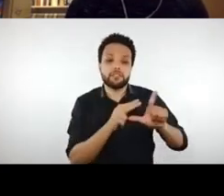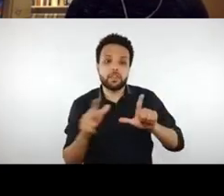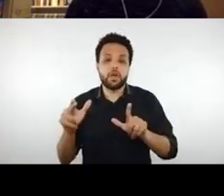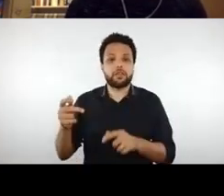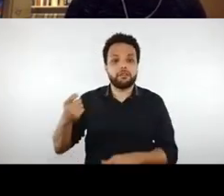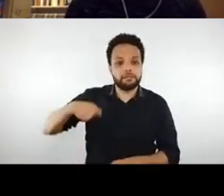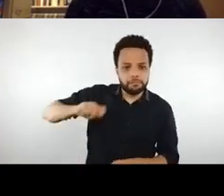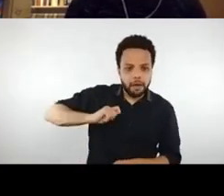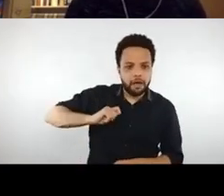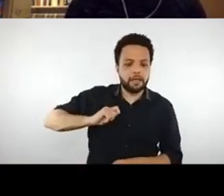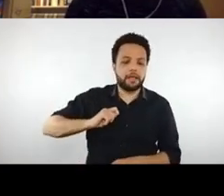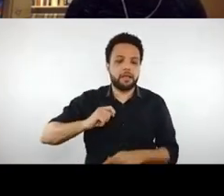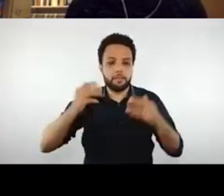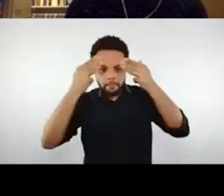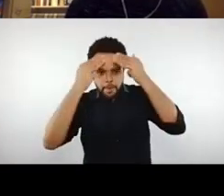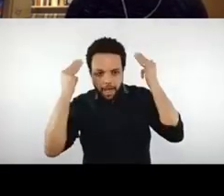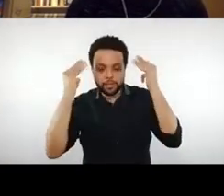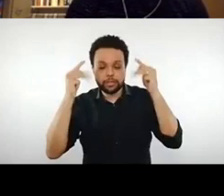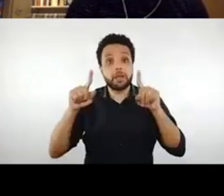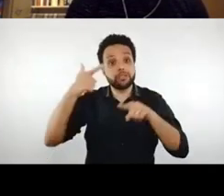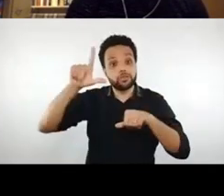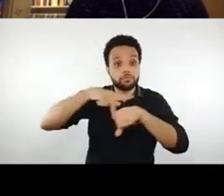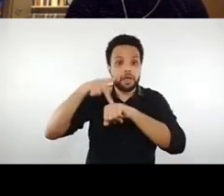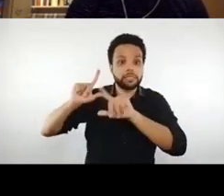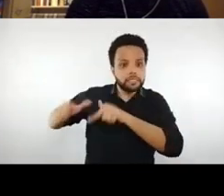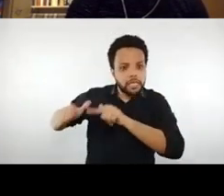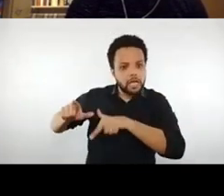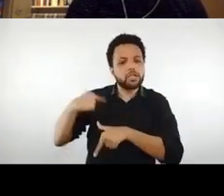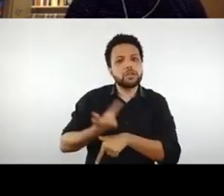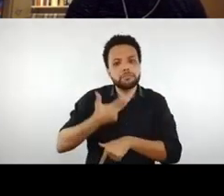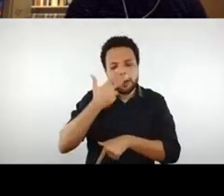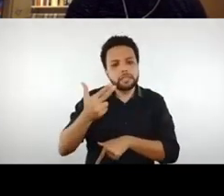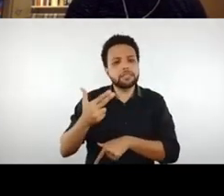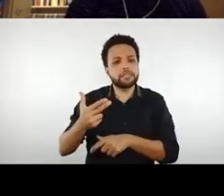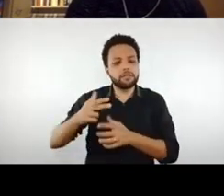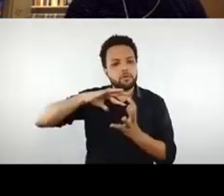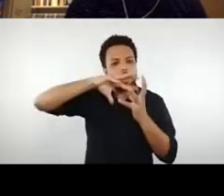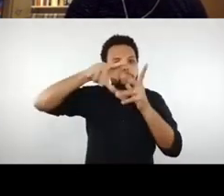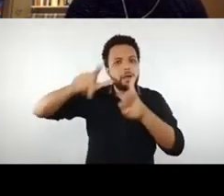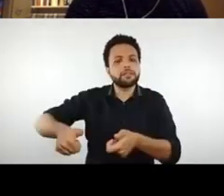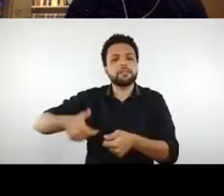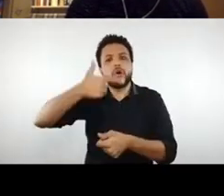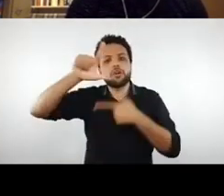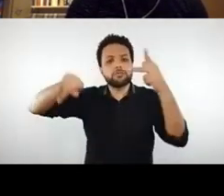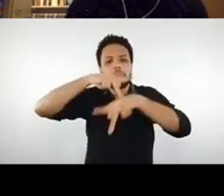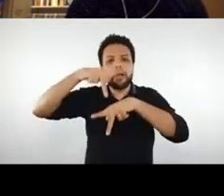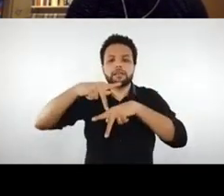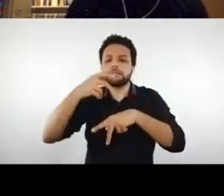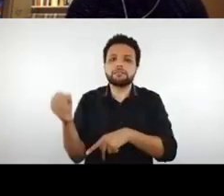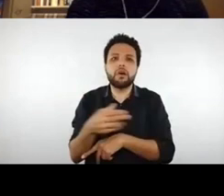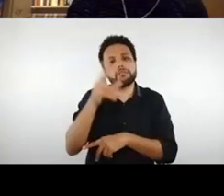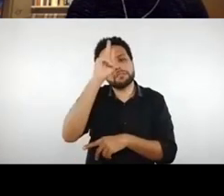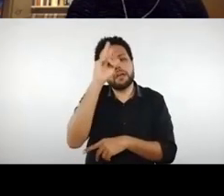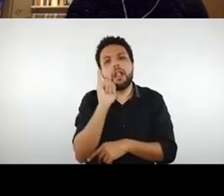da Islândia, de Israel, enfim, nós estamos convivendo com essa globalização de novas histórias. Então,